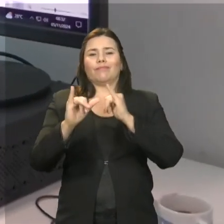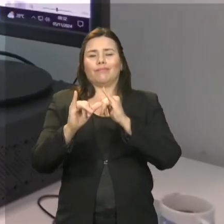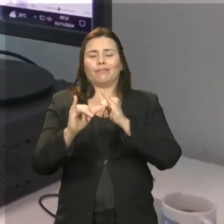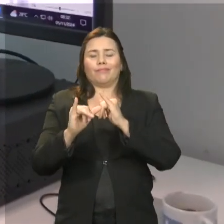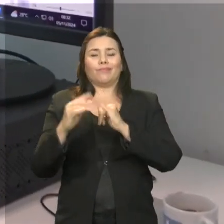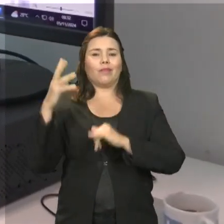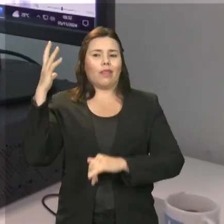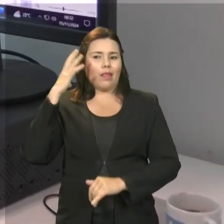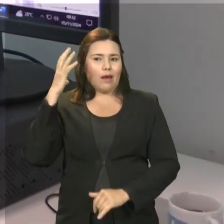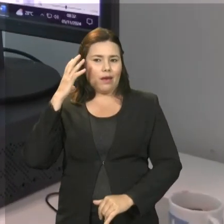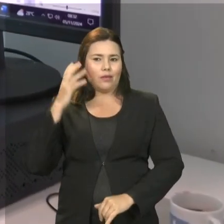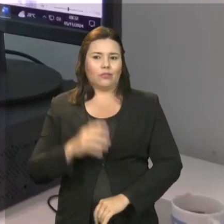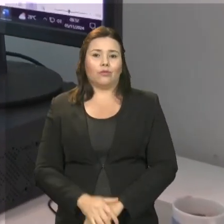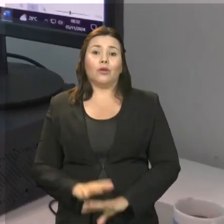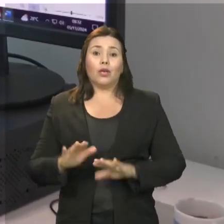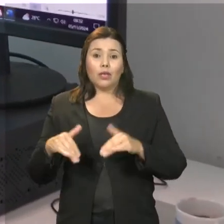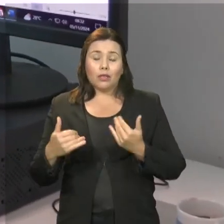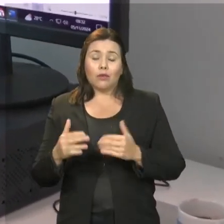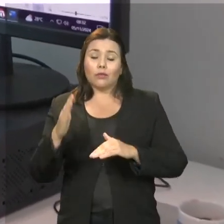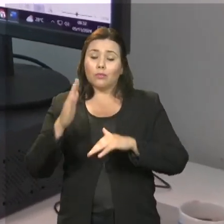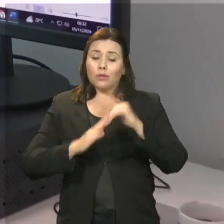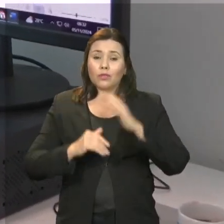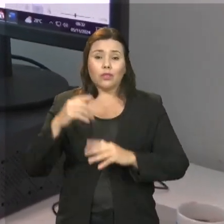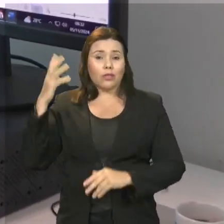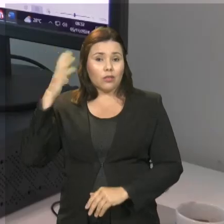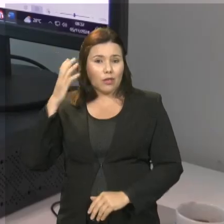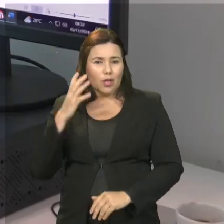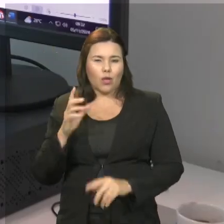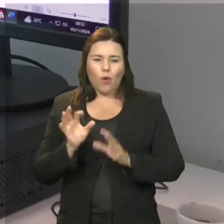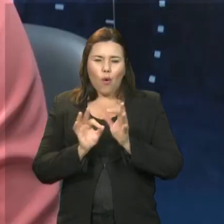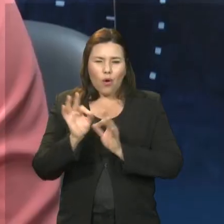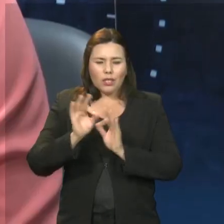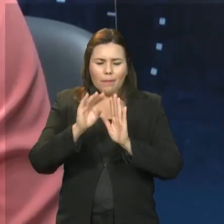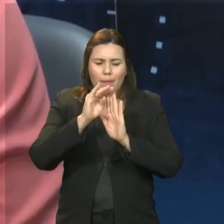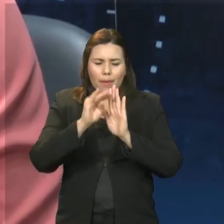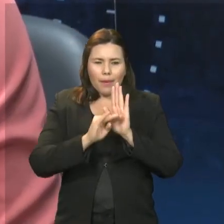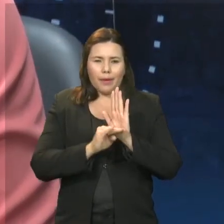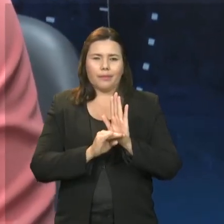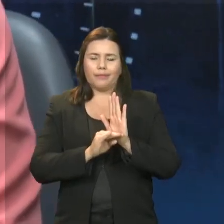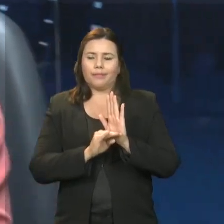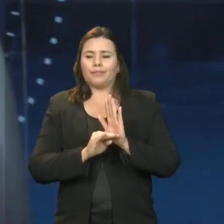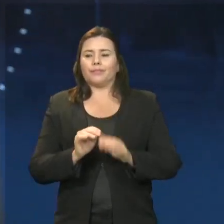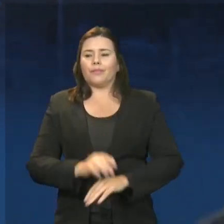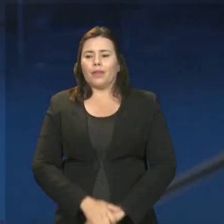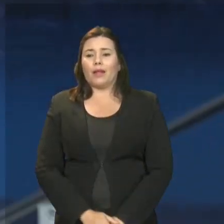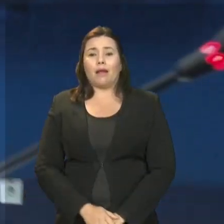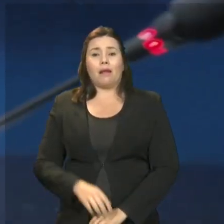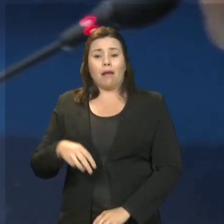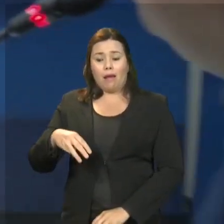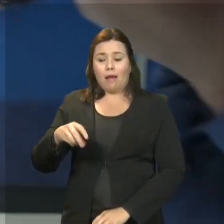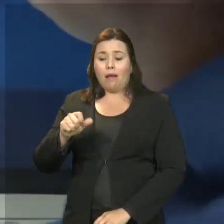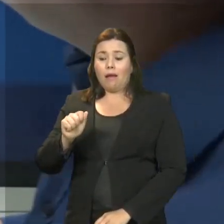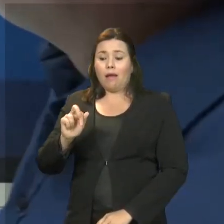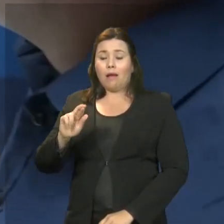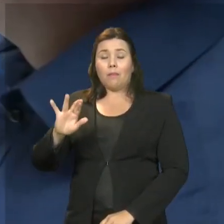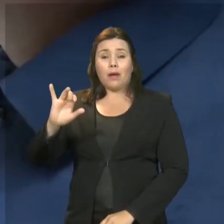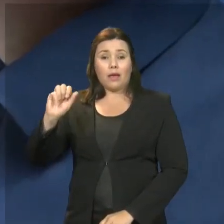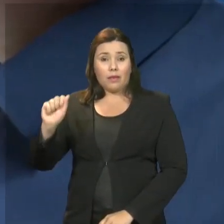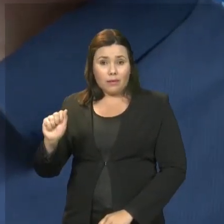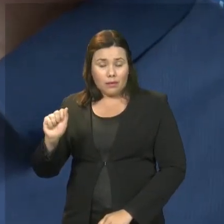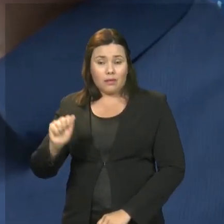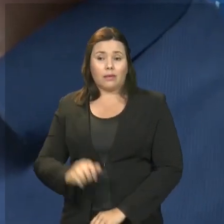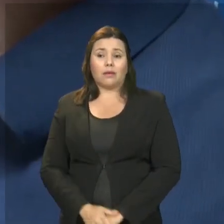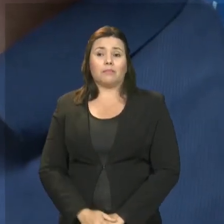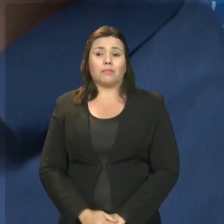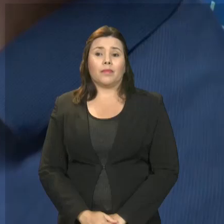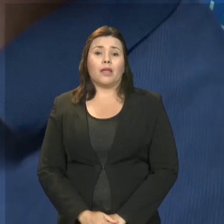para os radialistas que fazem as produções dos programas. Além de produzir, a Maria Regina Teles é apresentadora e